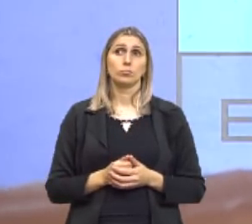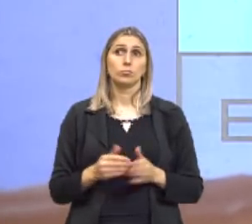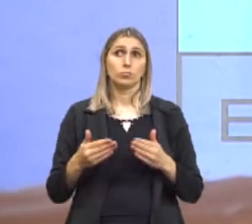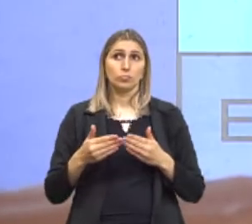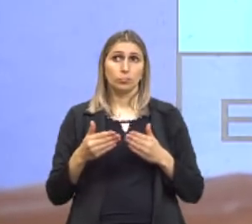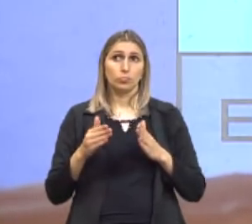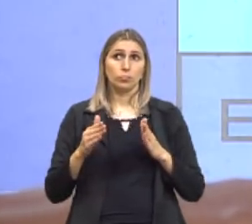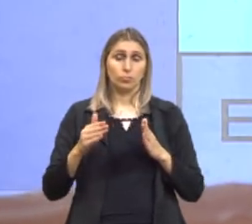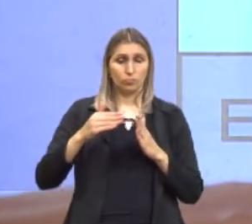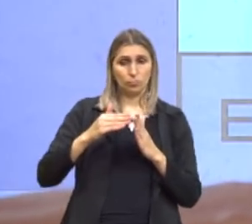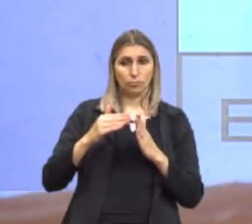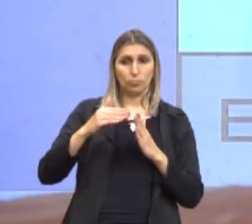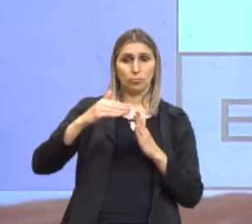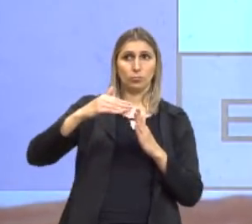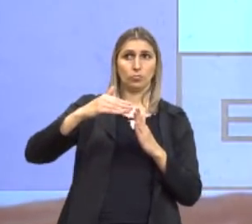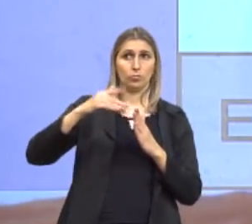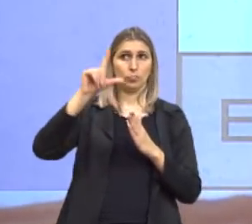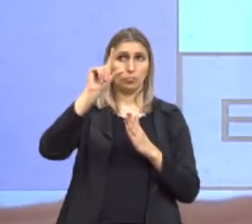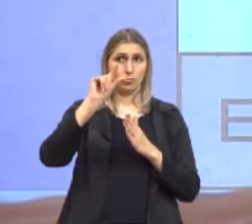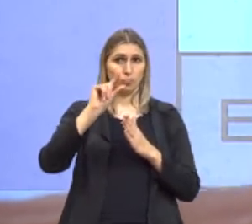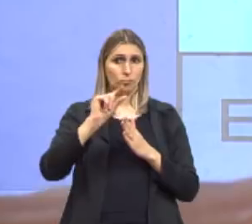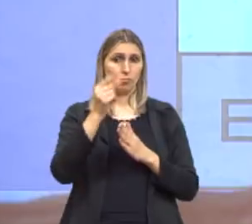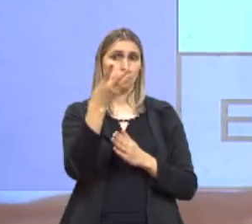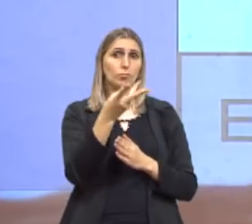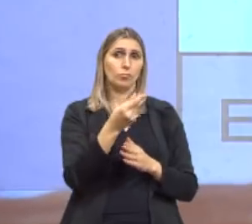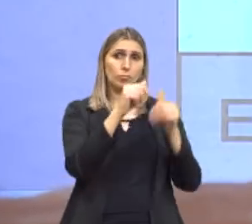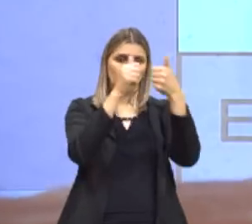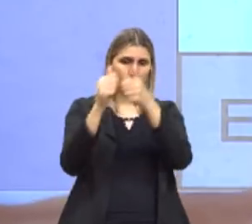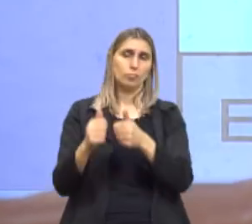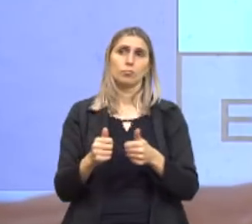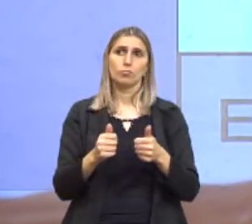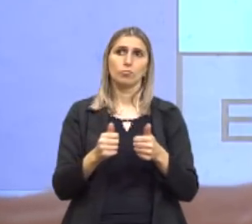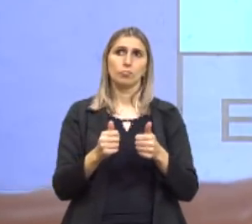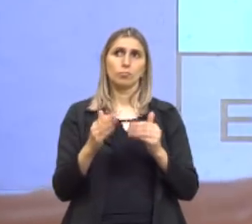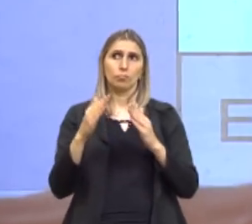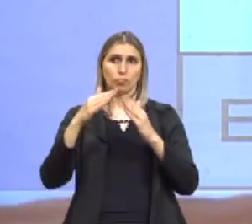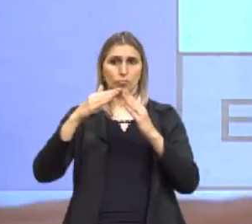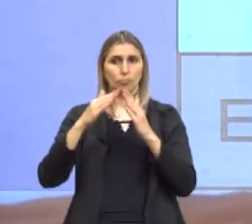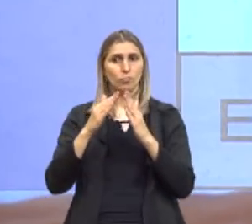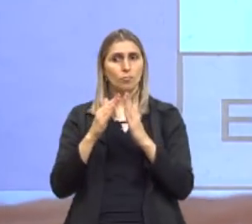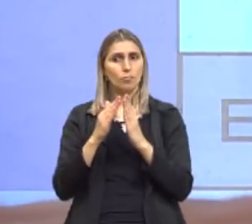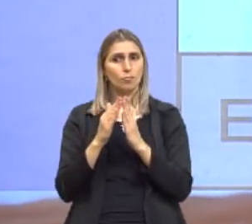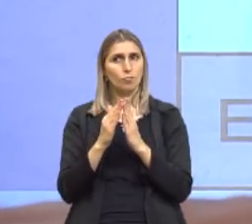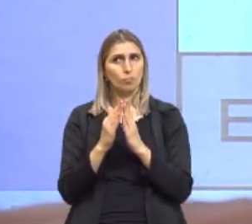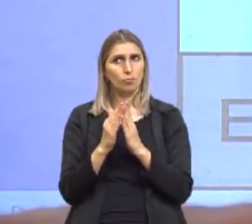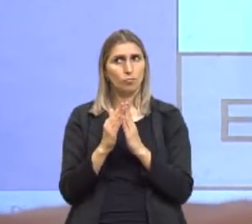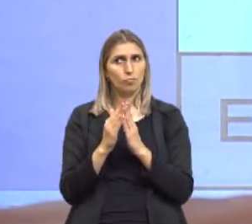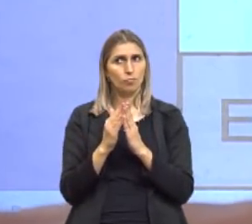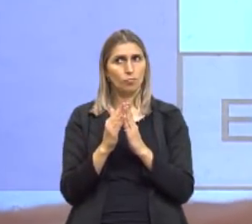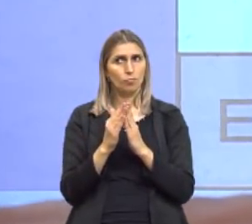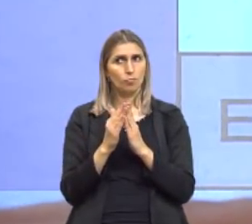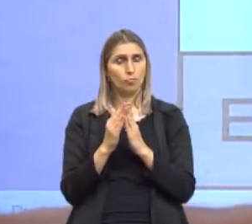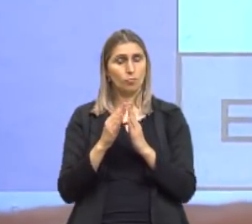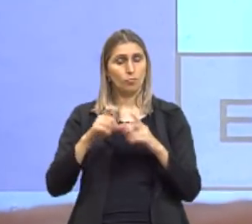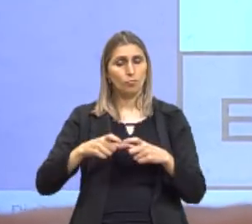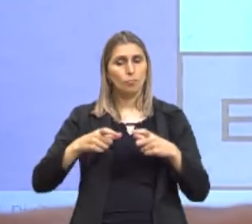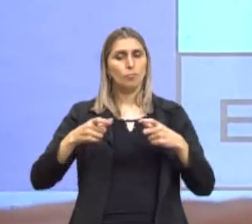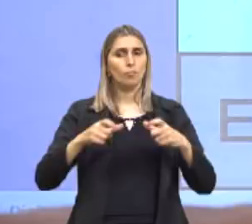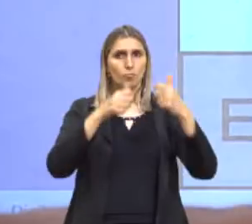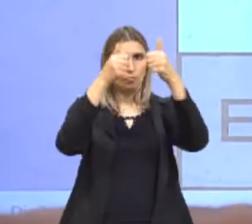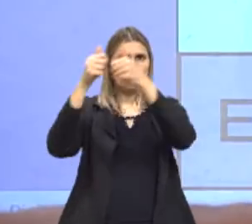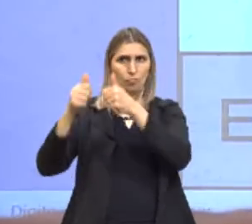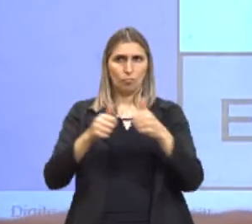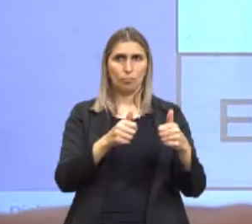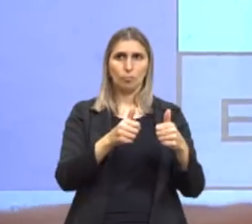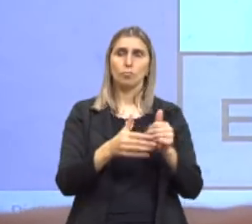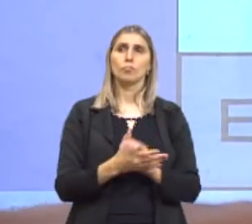aumentar o valor do ângulo, eu vou diminuindo a quantidade de imagens. Se eu diminuir o valor do ângulo, eu vou aumentando a